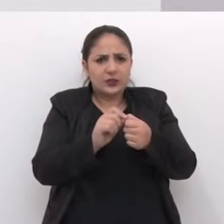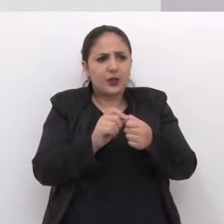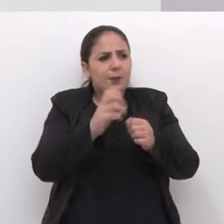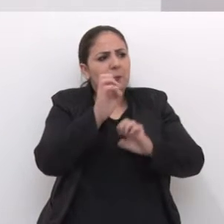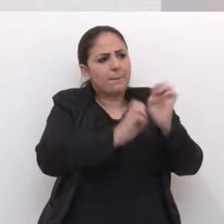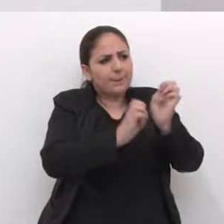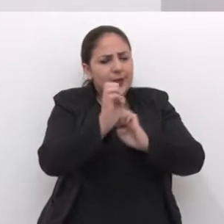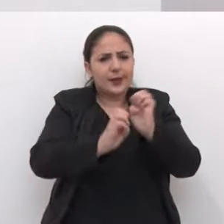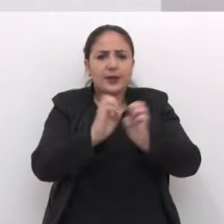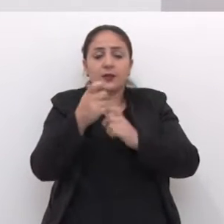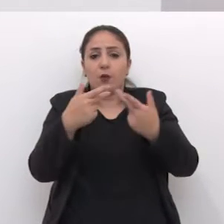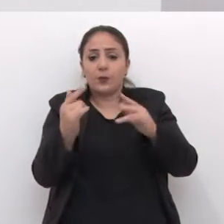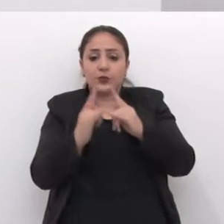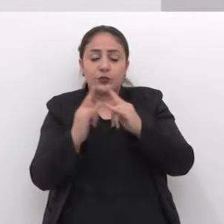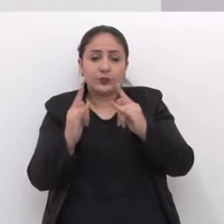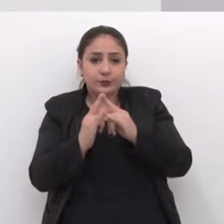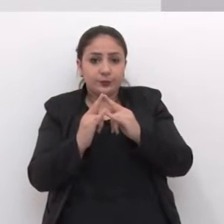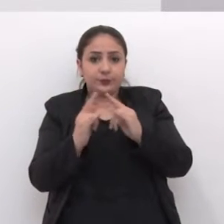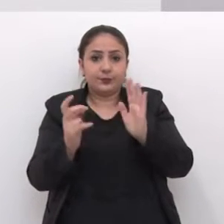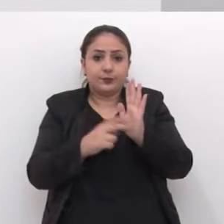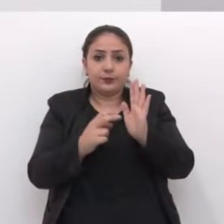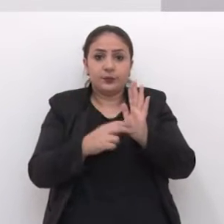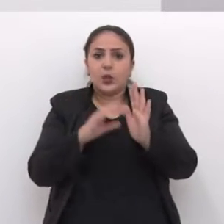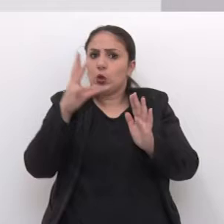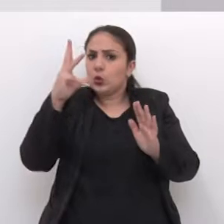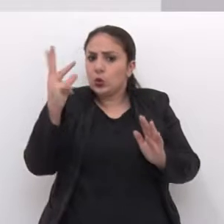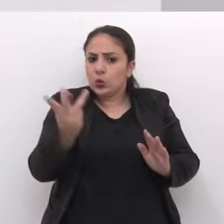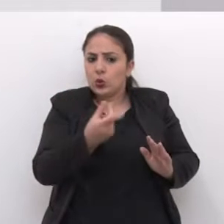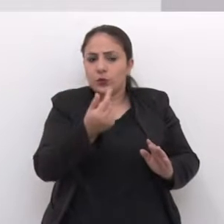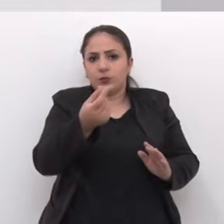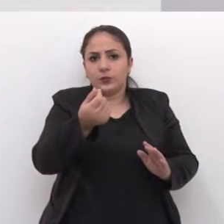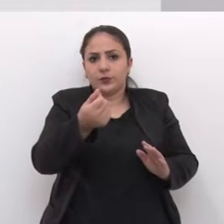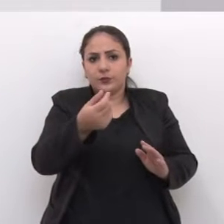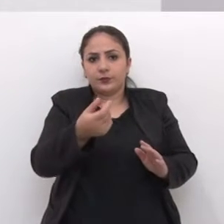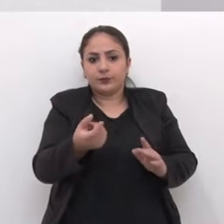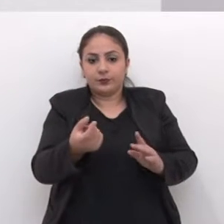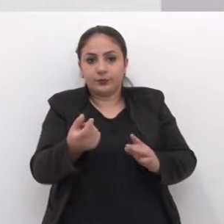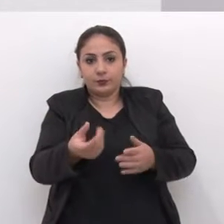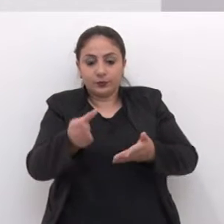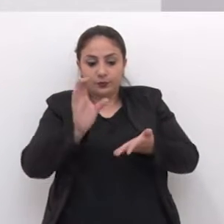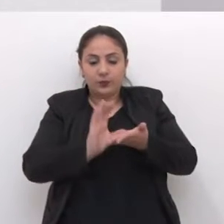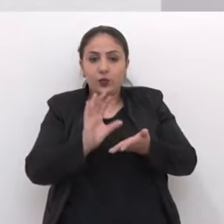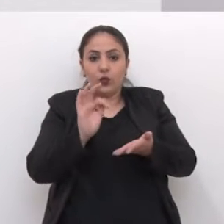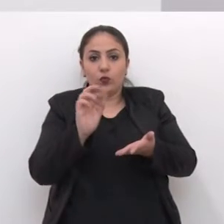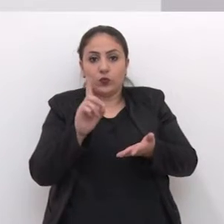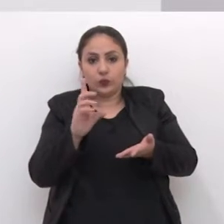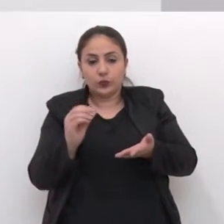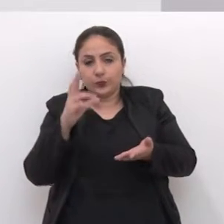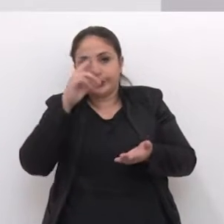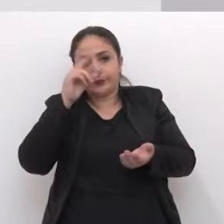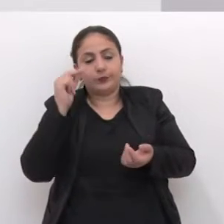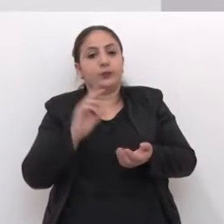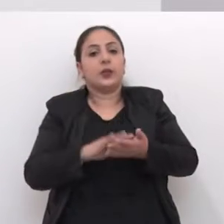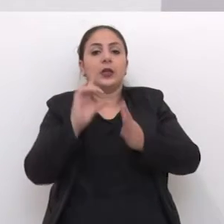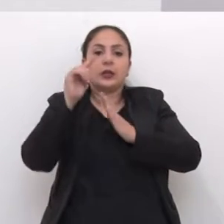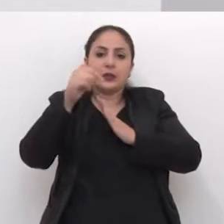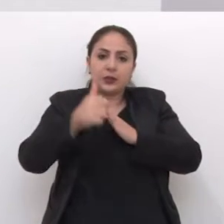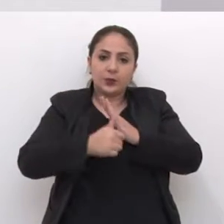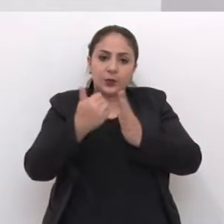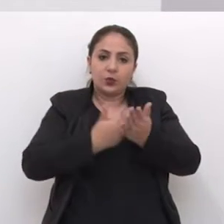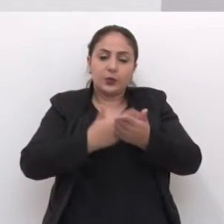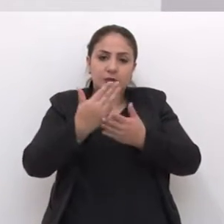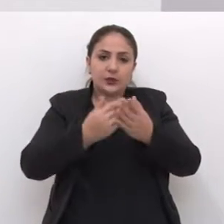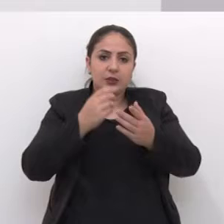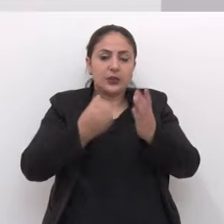aplicadas a determinadas empresas, algumas instituições bancárias e que todas elas passam a ser revertidas ao Fundo Municipal e a partir